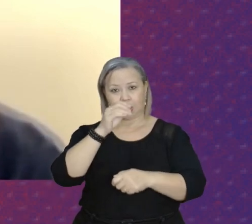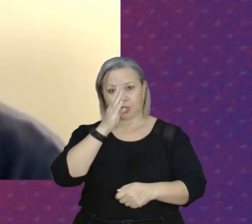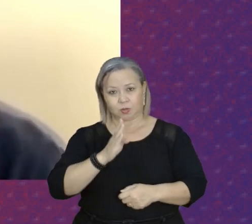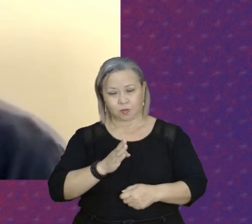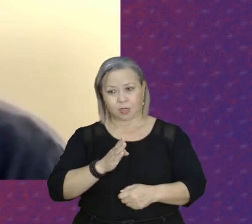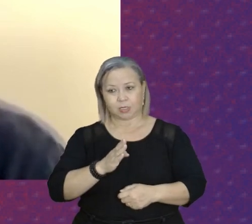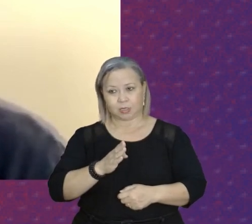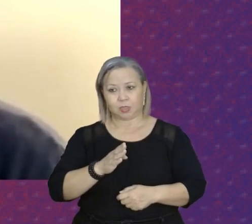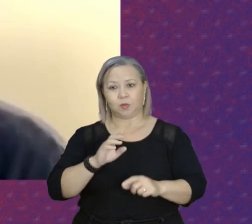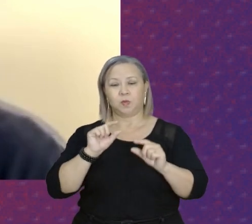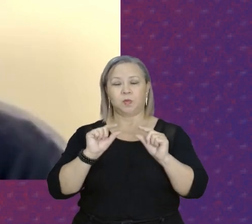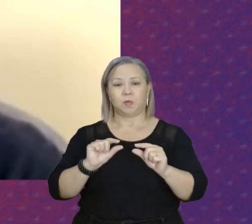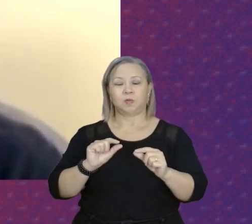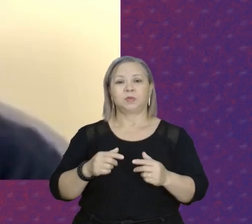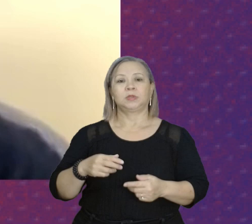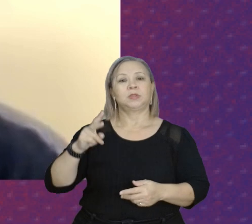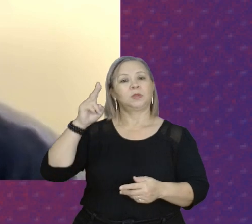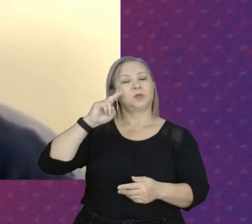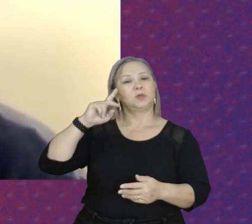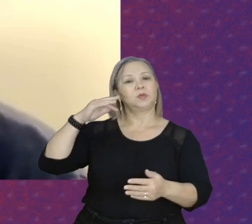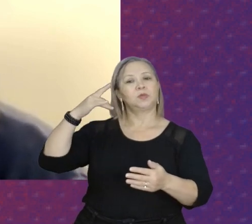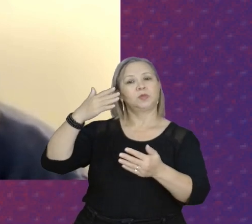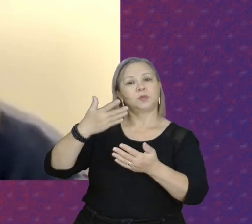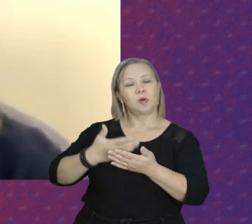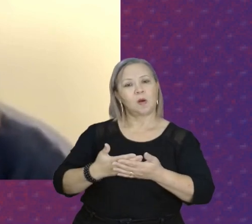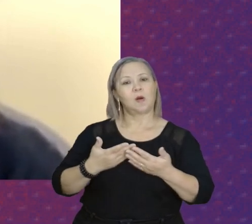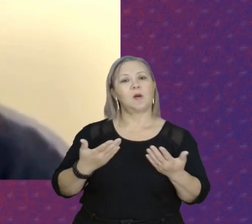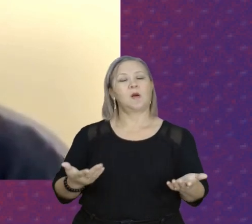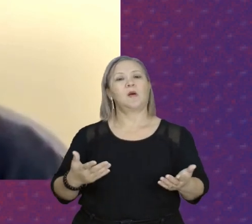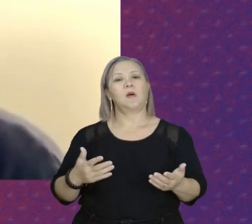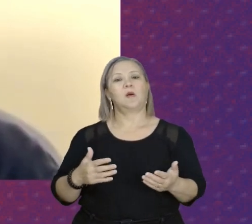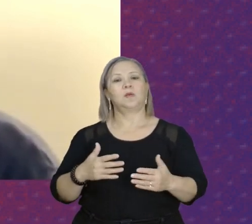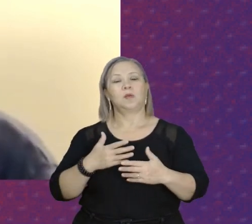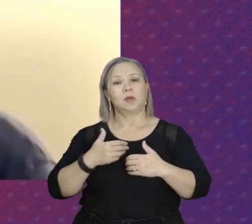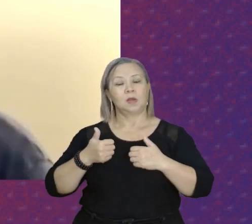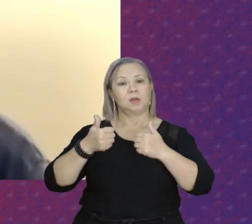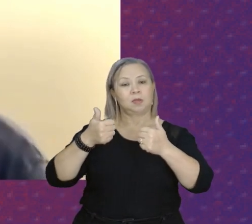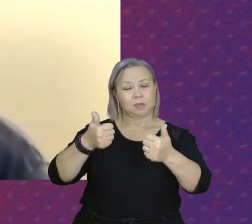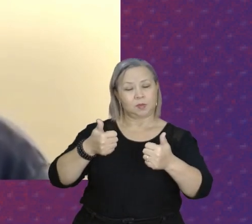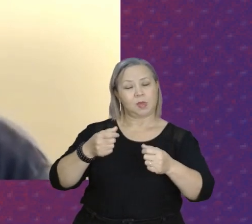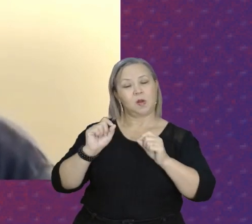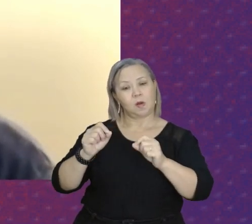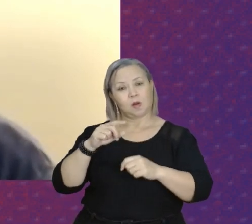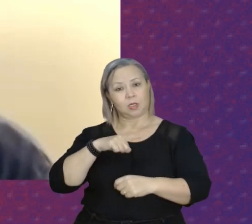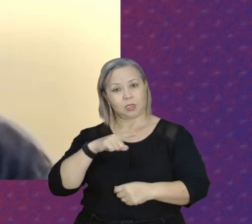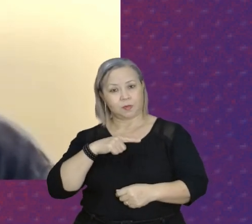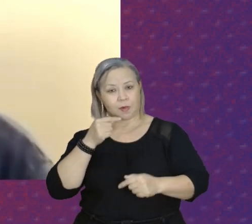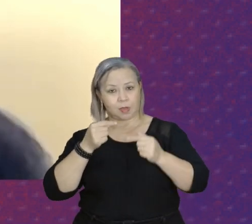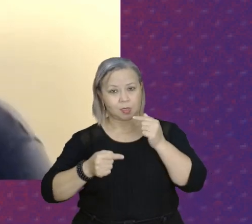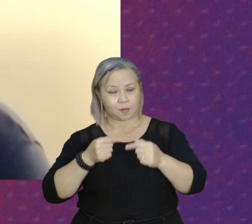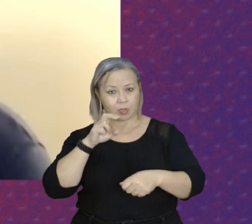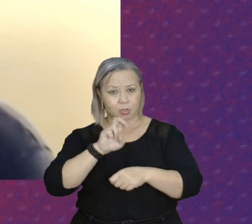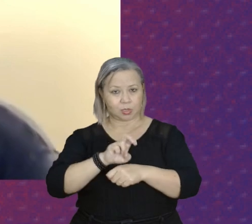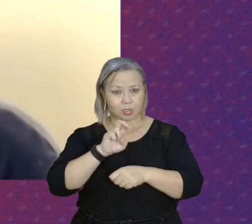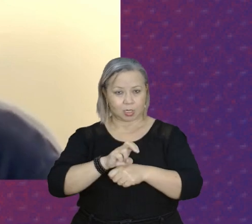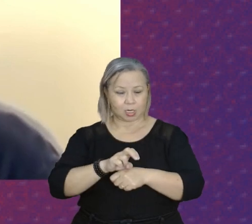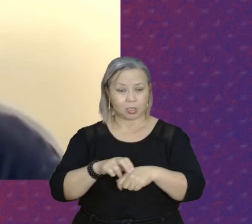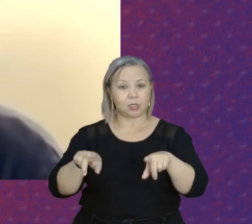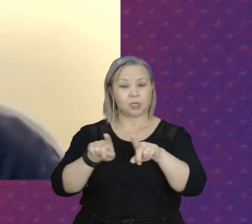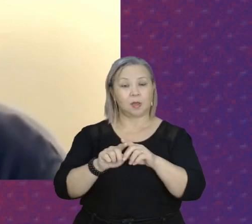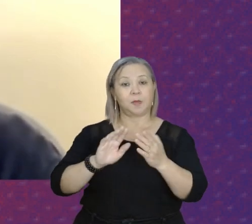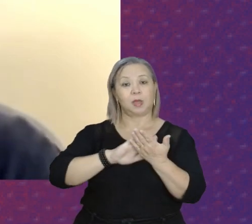um pouquinho do histórico, dos avanços que a gente teve na política de creches, mas também dos